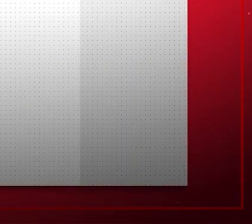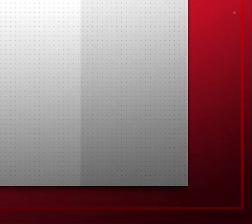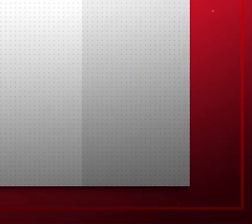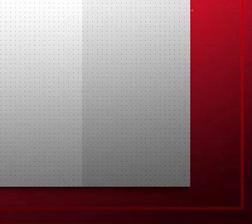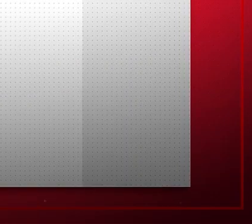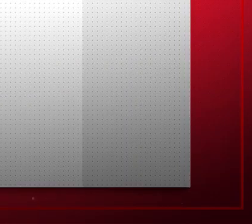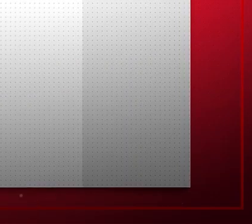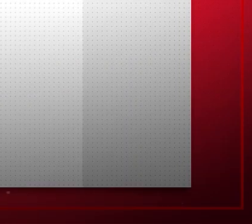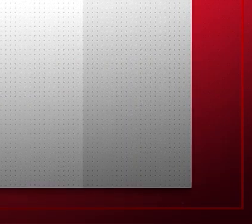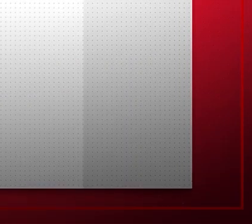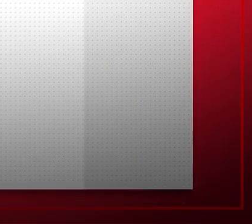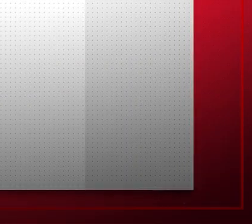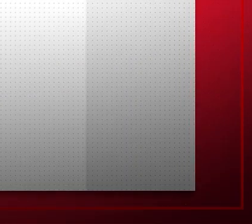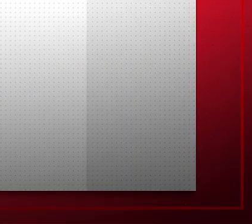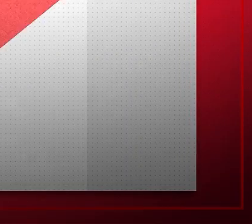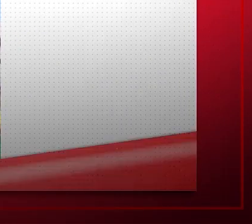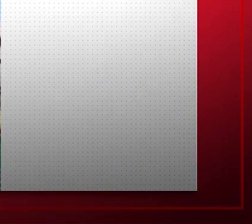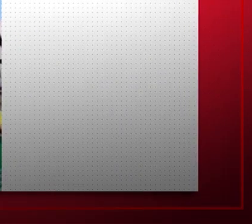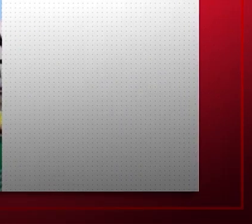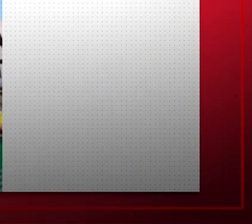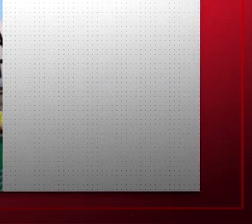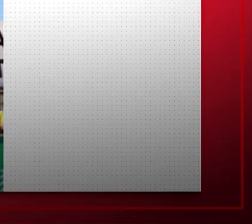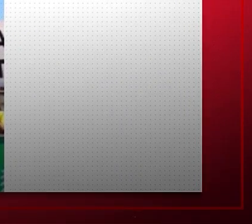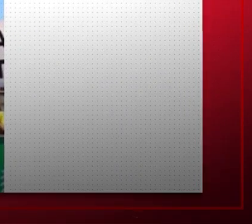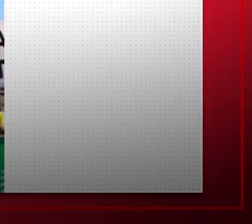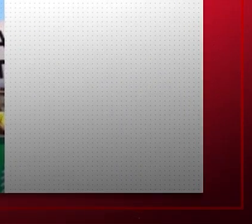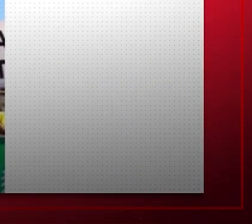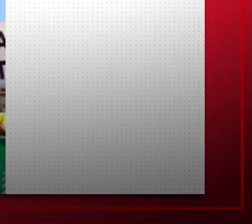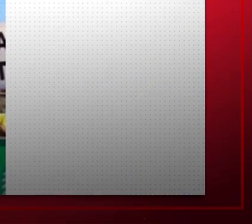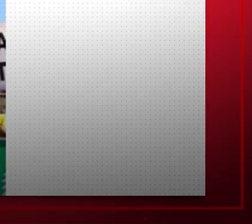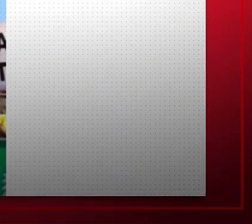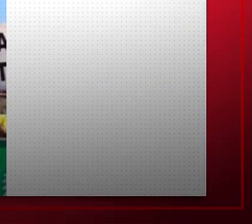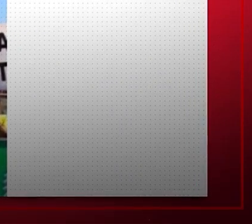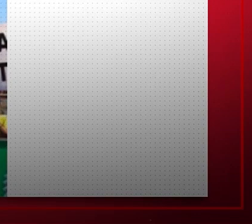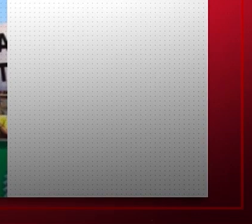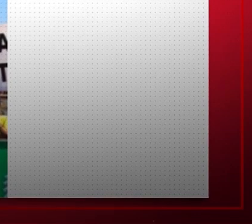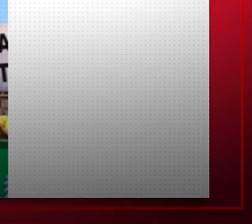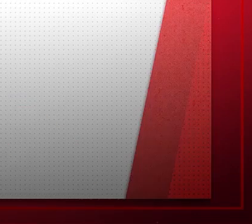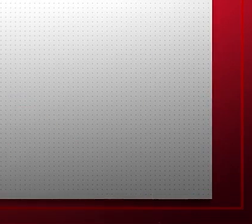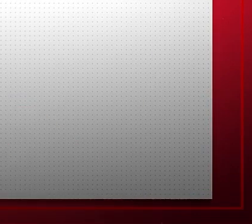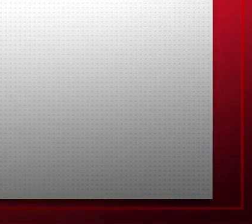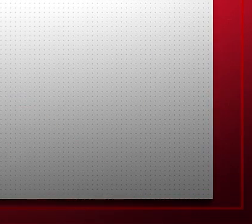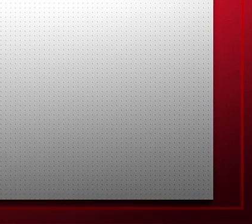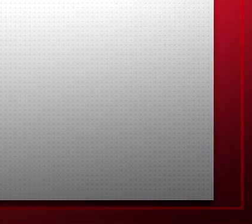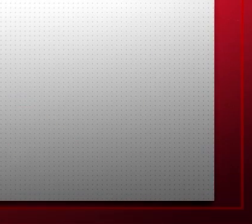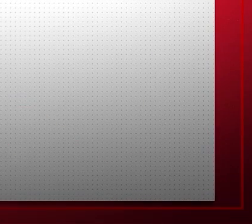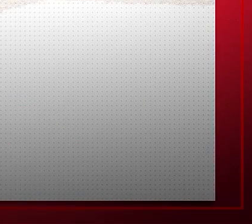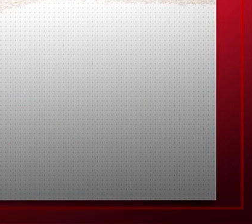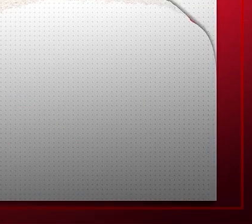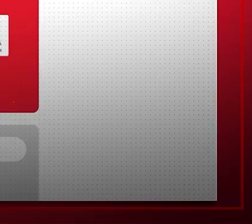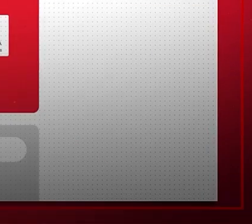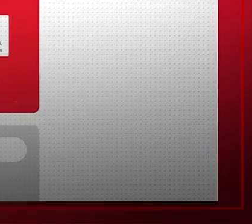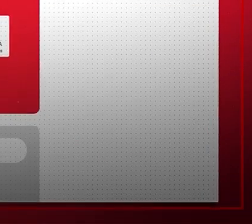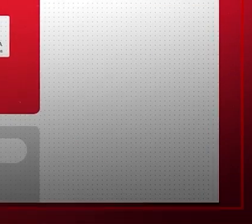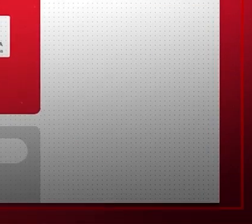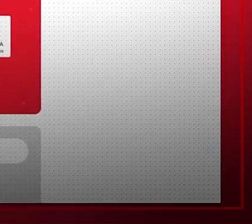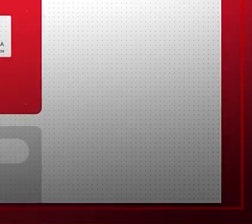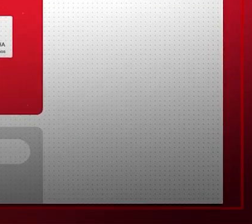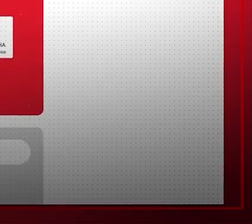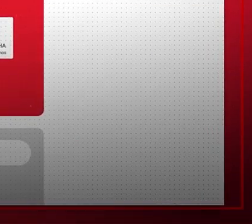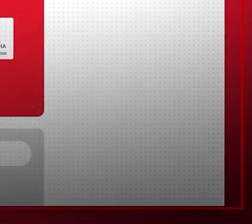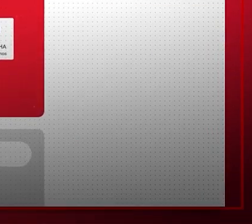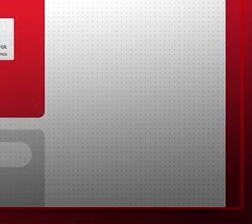planeta, encontrou um país dividido pela mentira. Dominado pela intolerância, afogado em dívidas